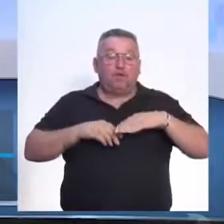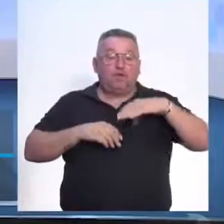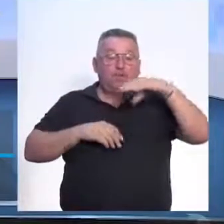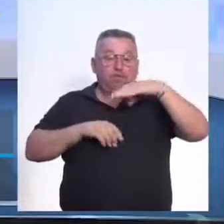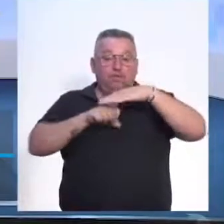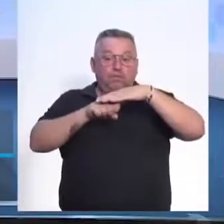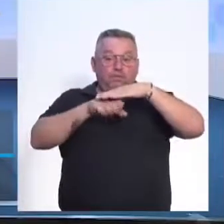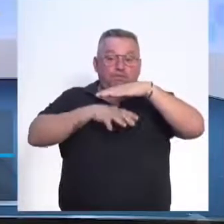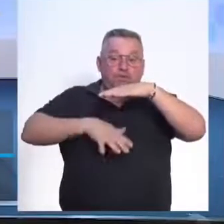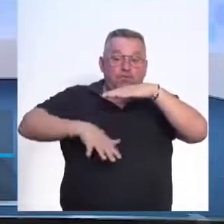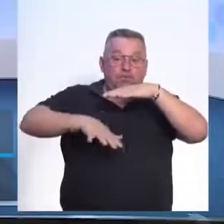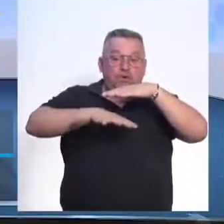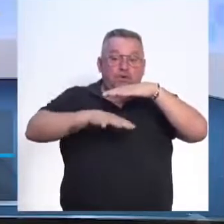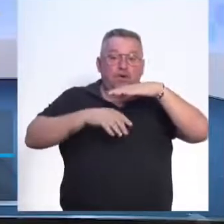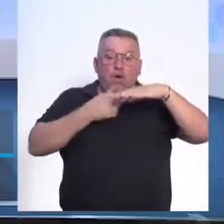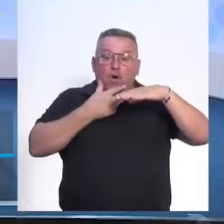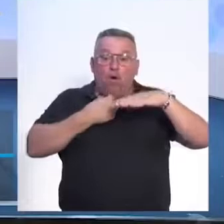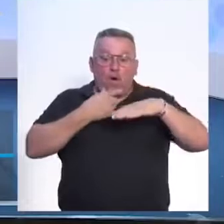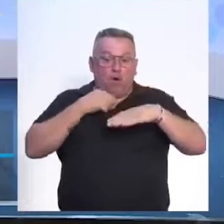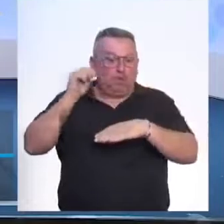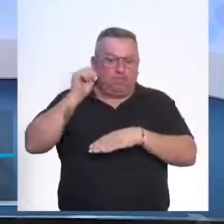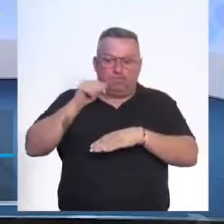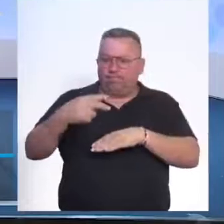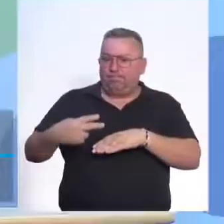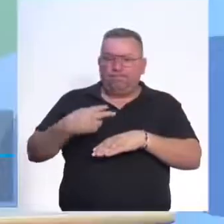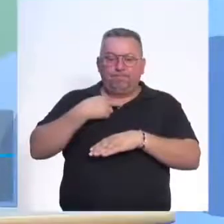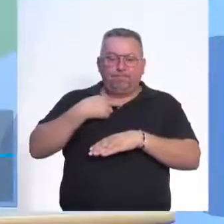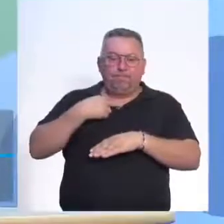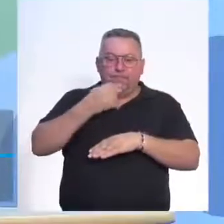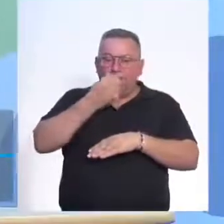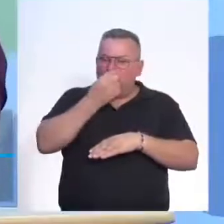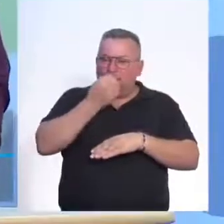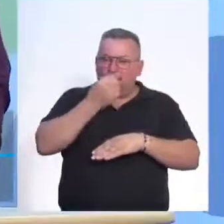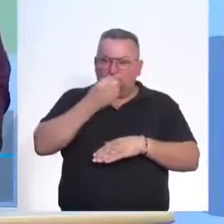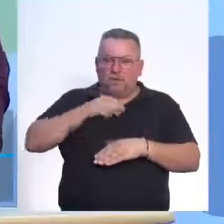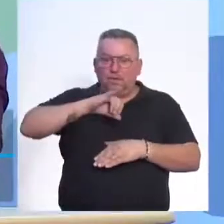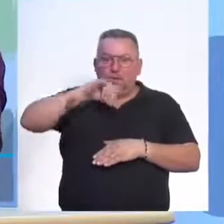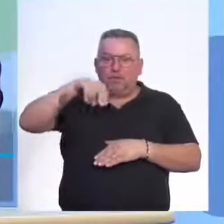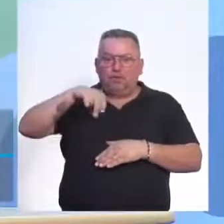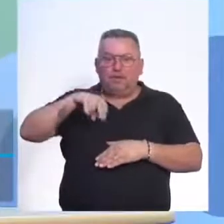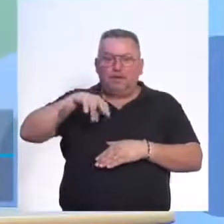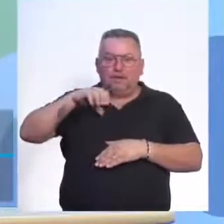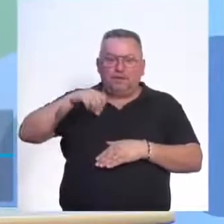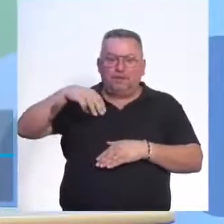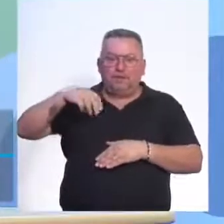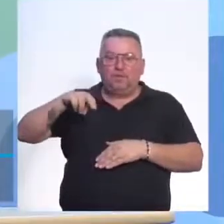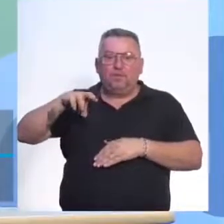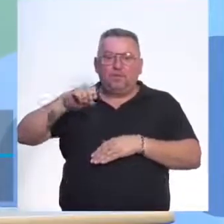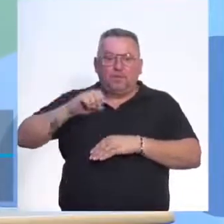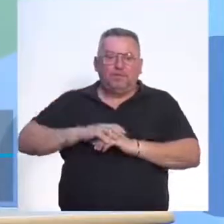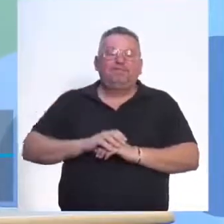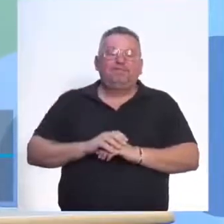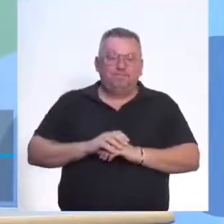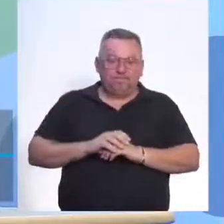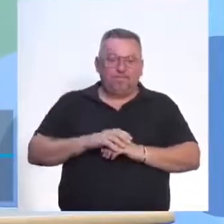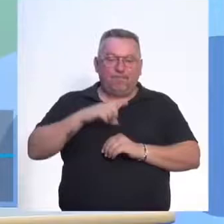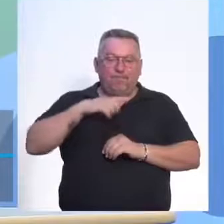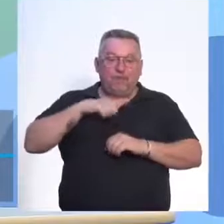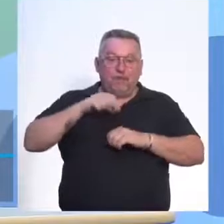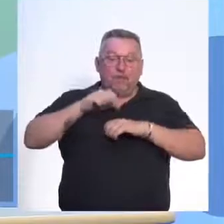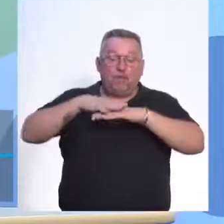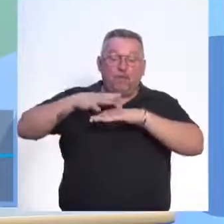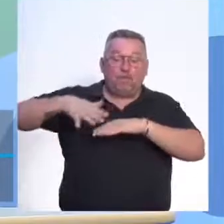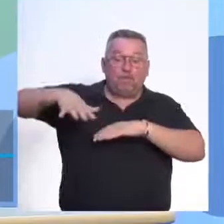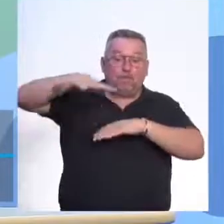nessa relação tem que ser um homem, mulher não poderia. Certo. Então, o Janaíno O Janaíno e o Mauro. e o Mauro, beleza. Então, eu serei o seu